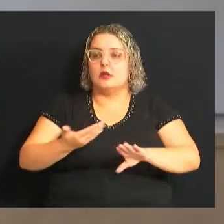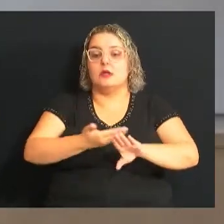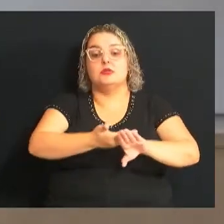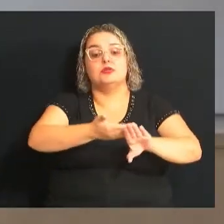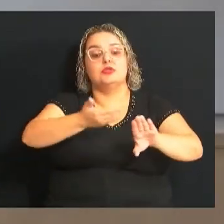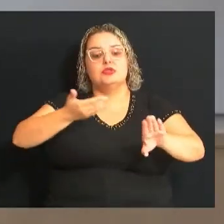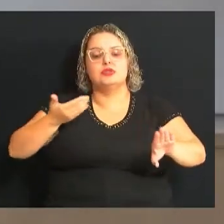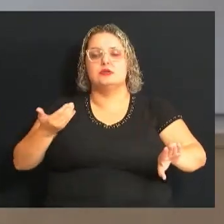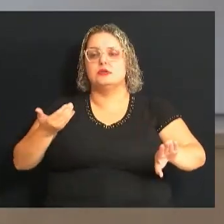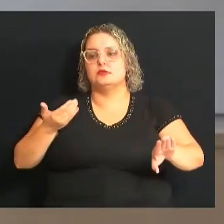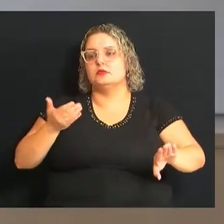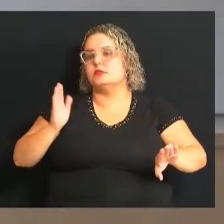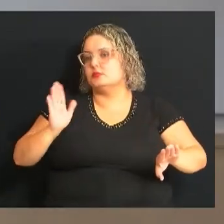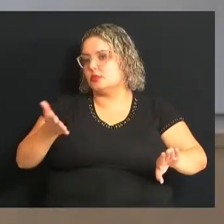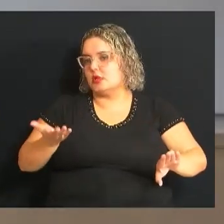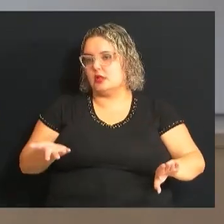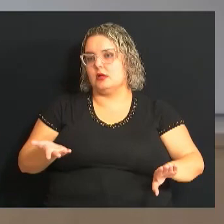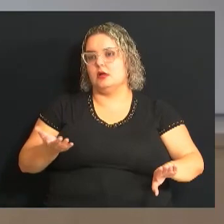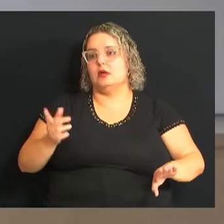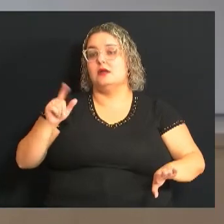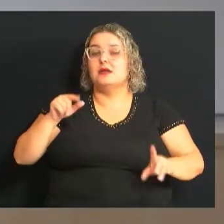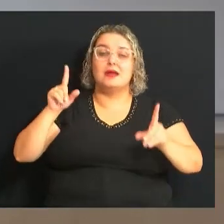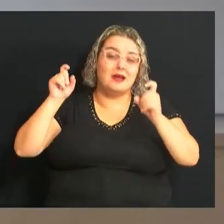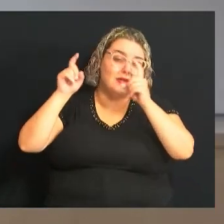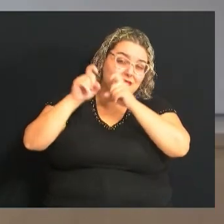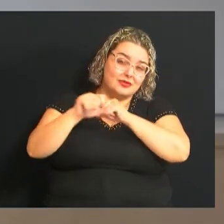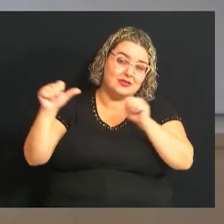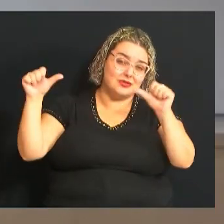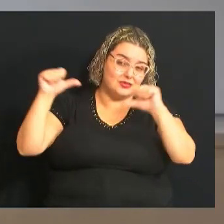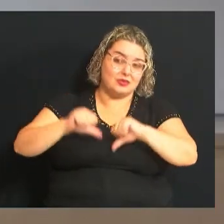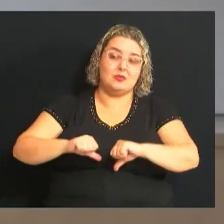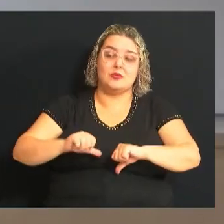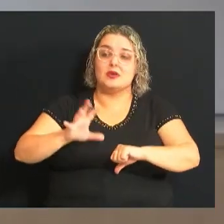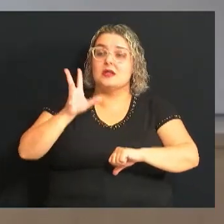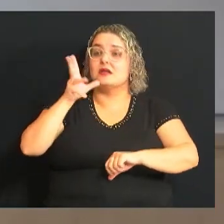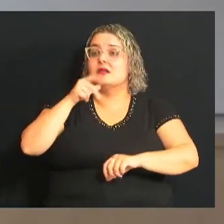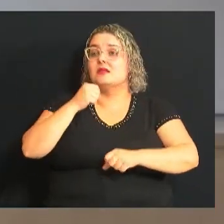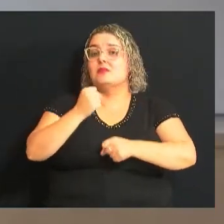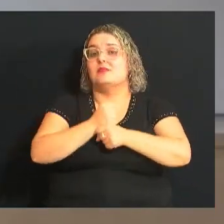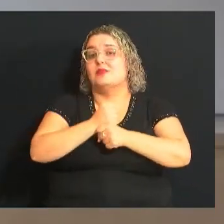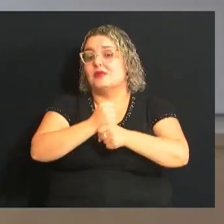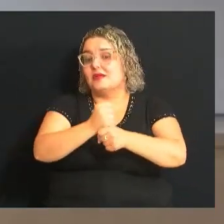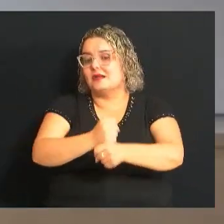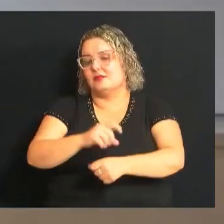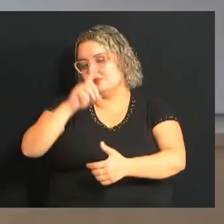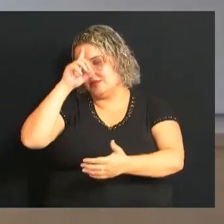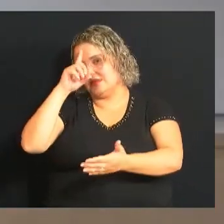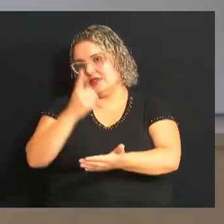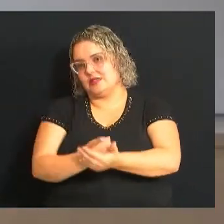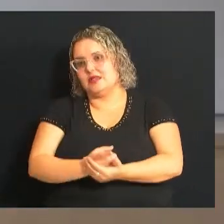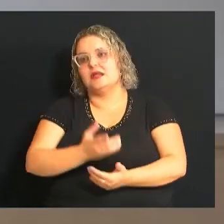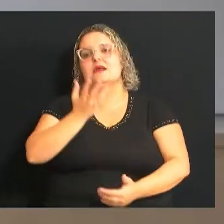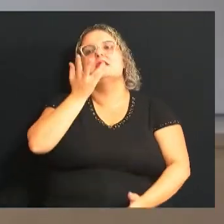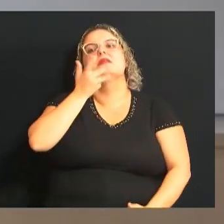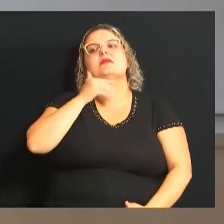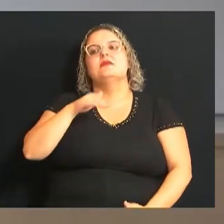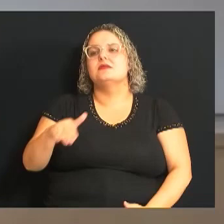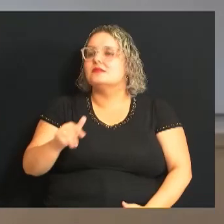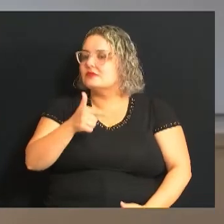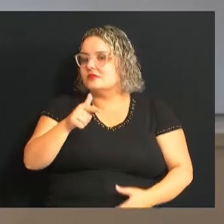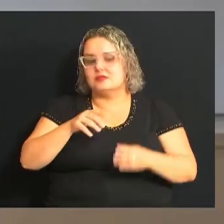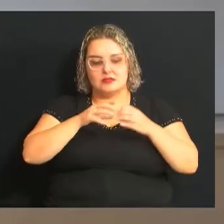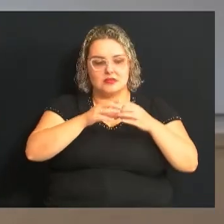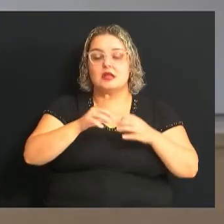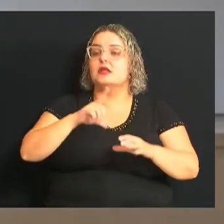genitor. E isso é muito ruim, porque às vezes demora anos para sair uma decisão, aquela criança fica sem conviver e ela tem